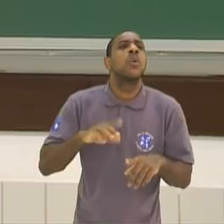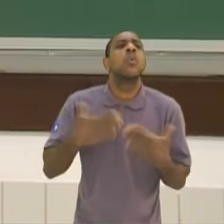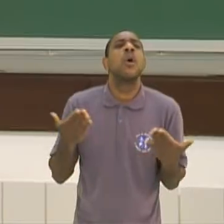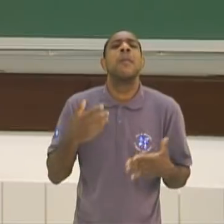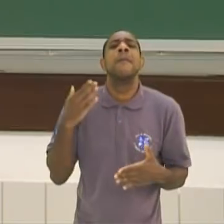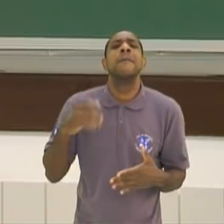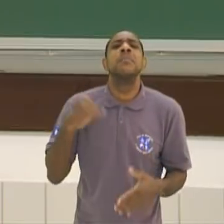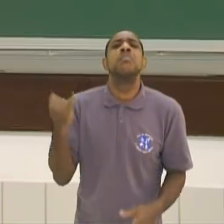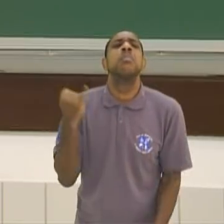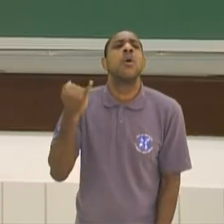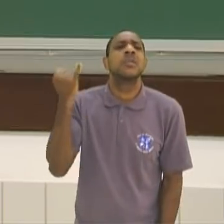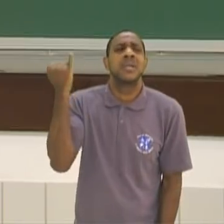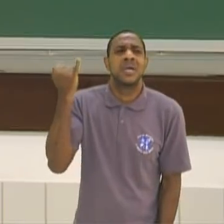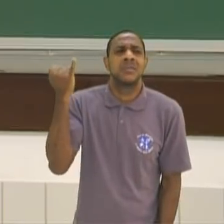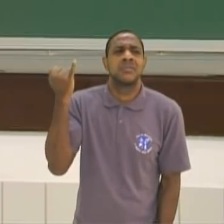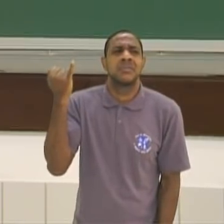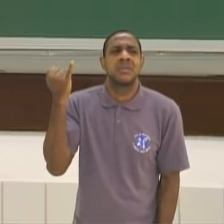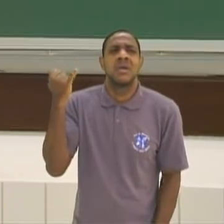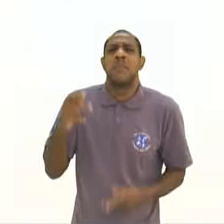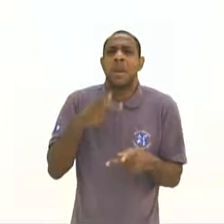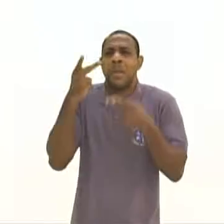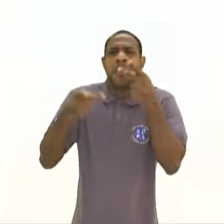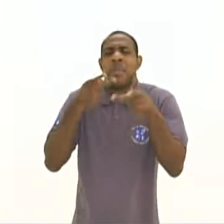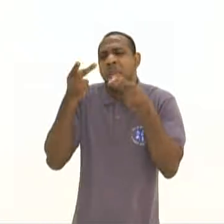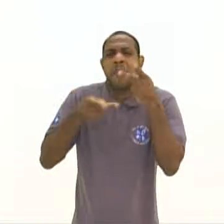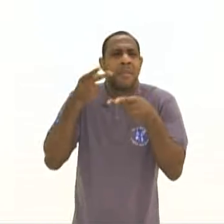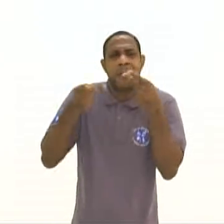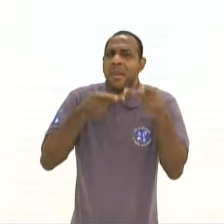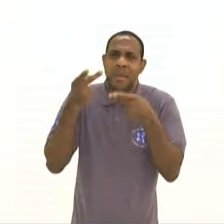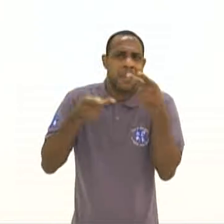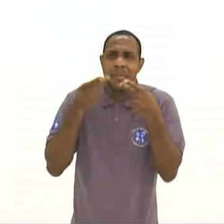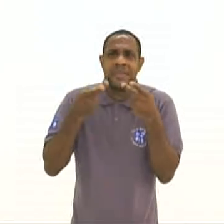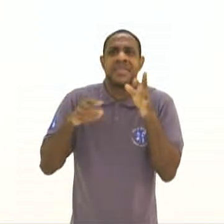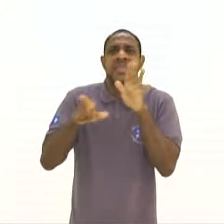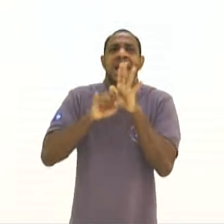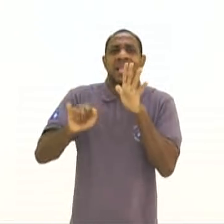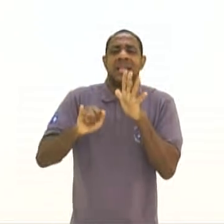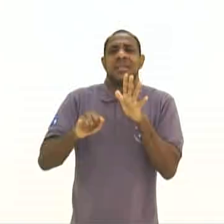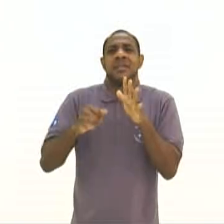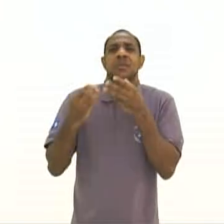é criticado, questionado na lei da anistia?